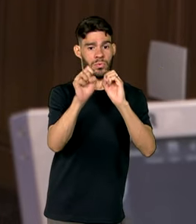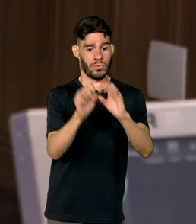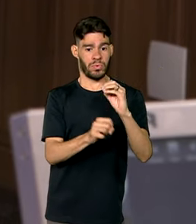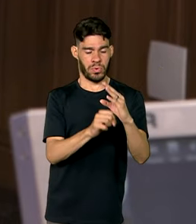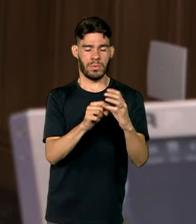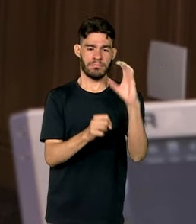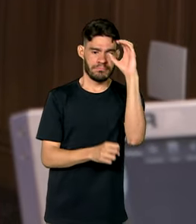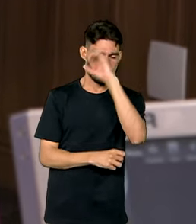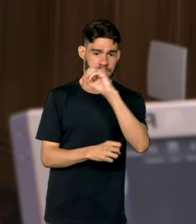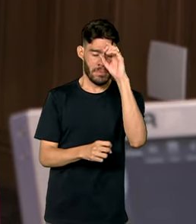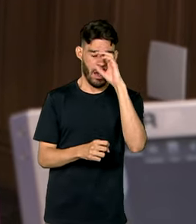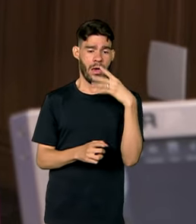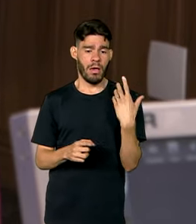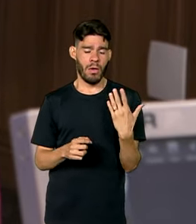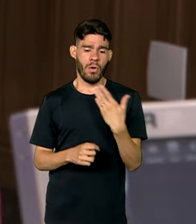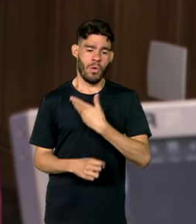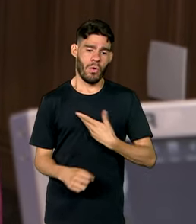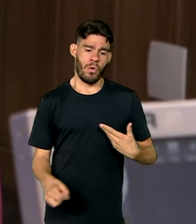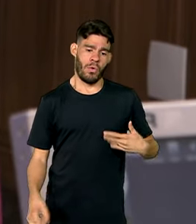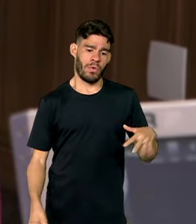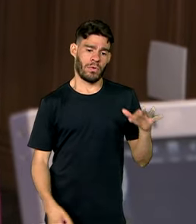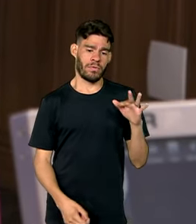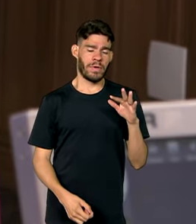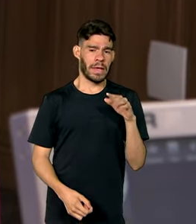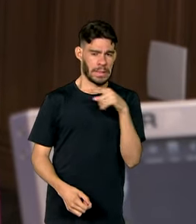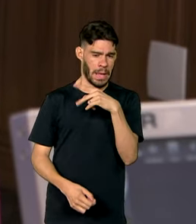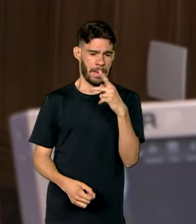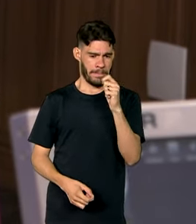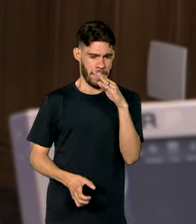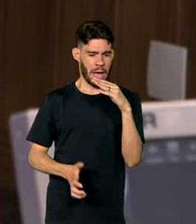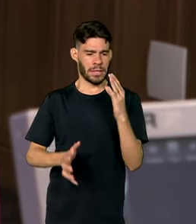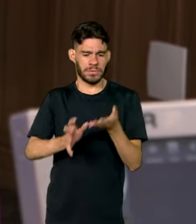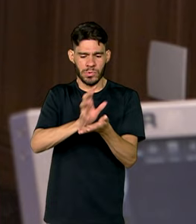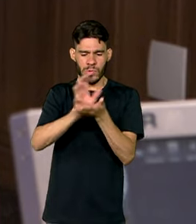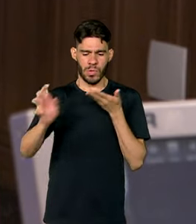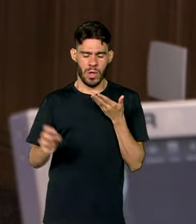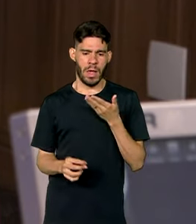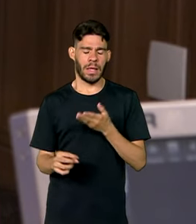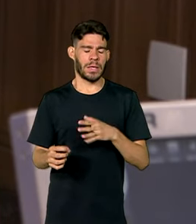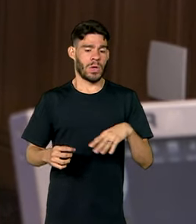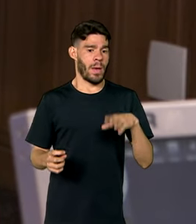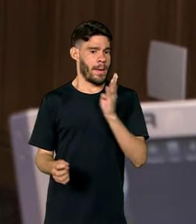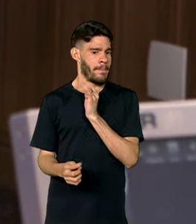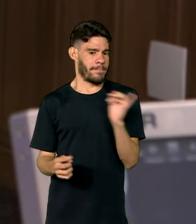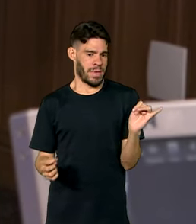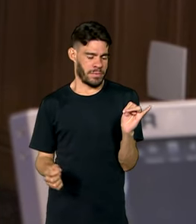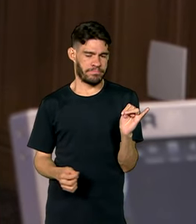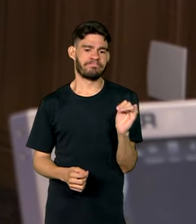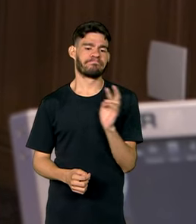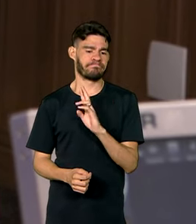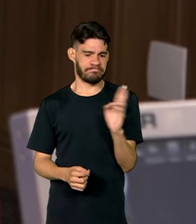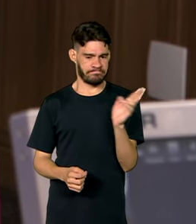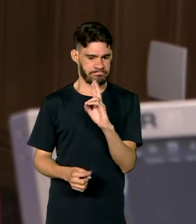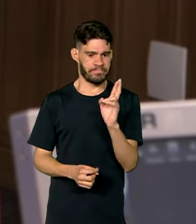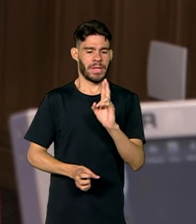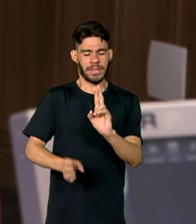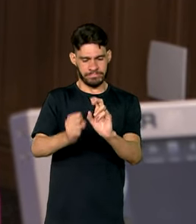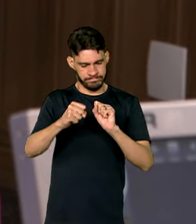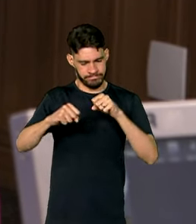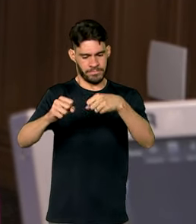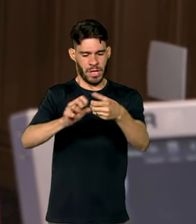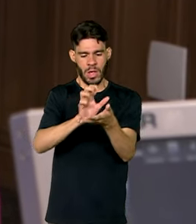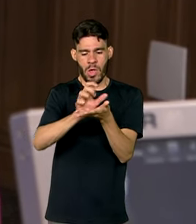aprendizagem tanto eh o governo com o PAC né E esse investimento bilionário a gente tá fazendo um esforço do